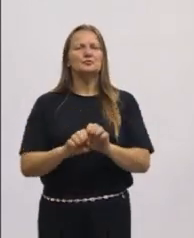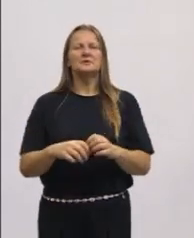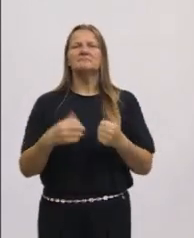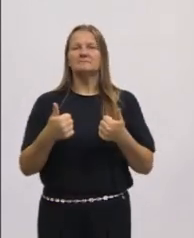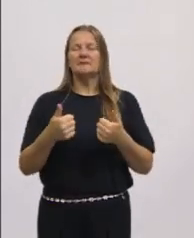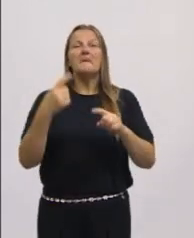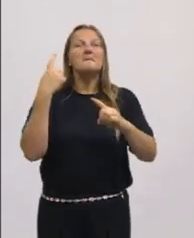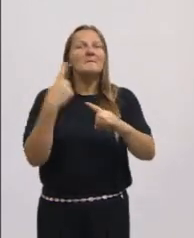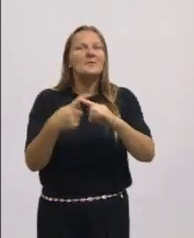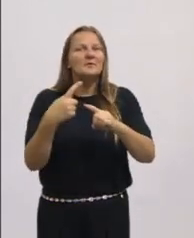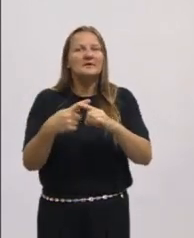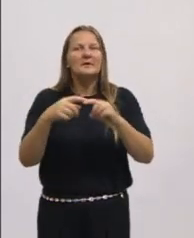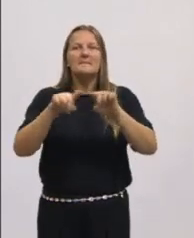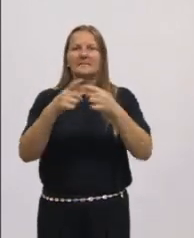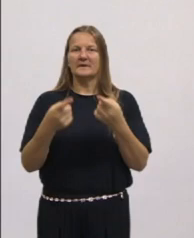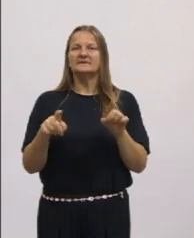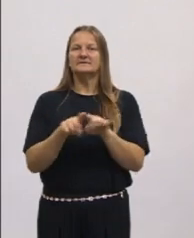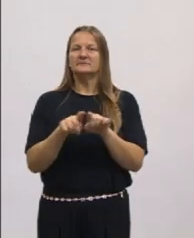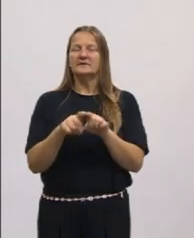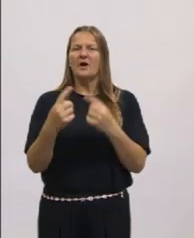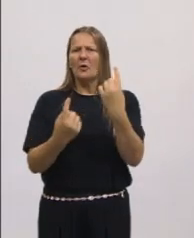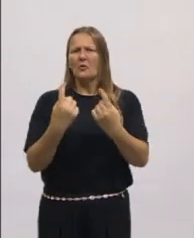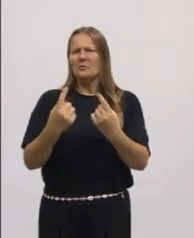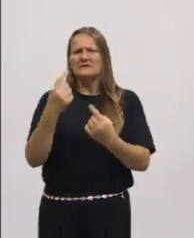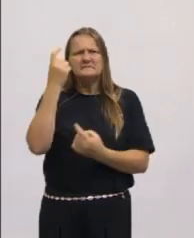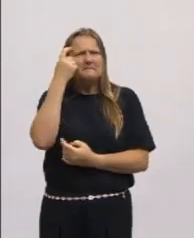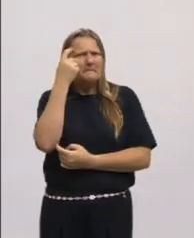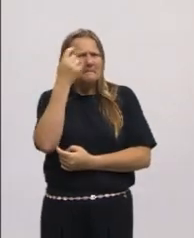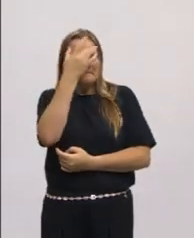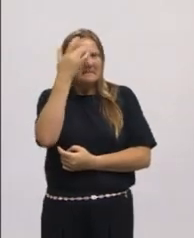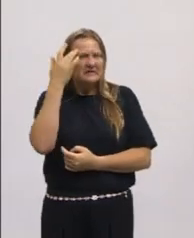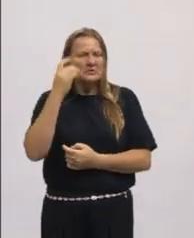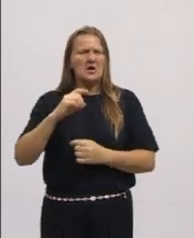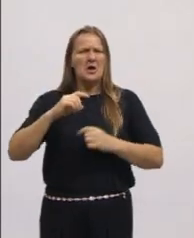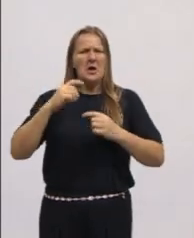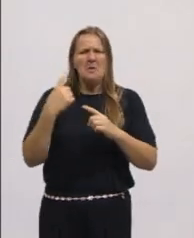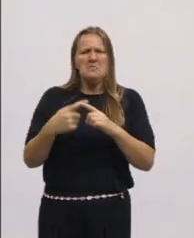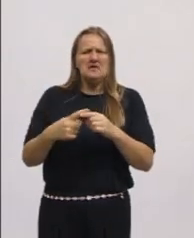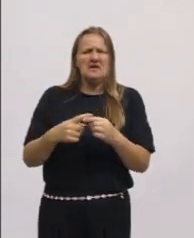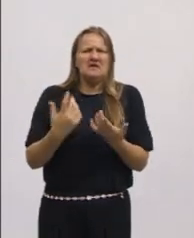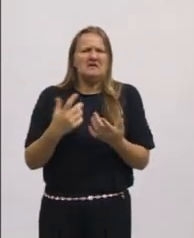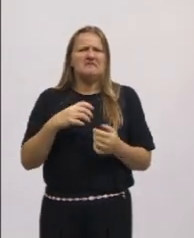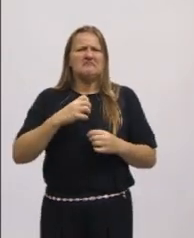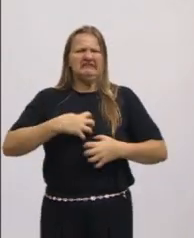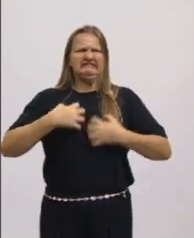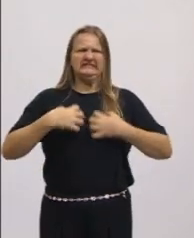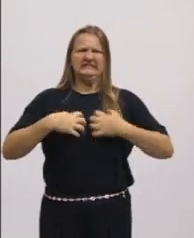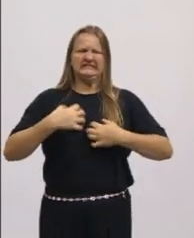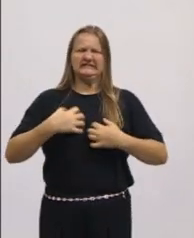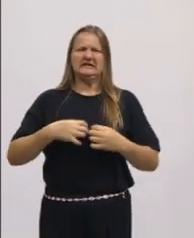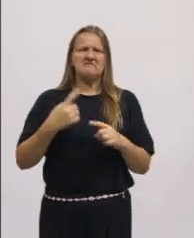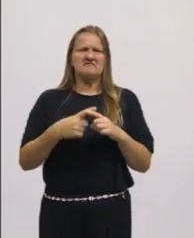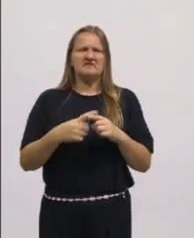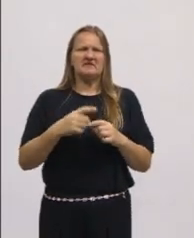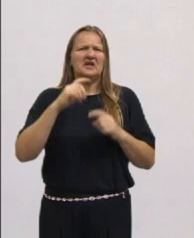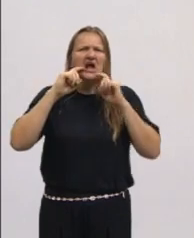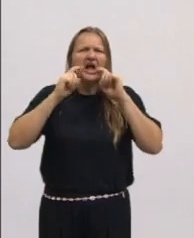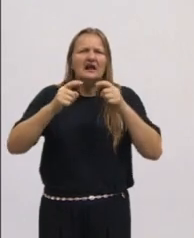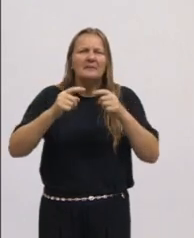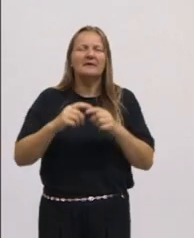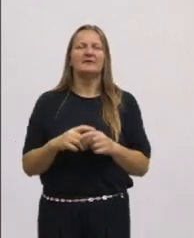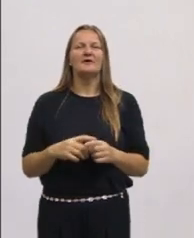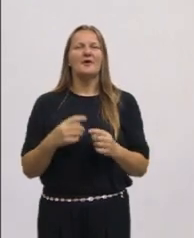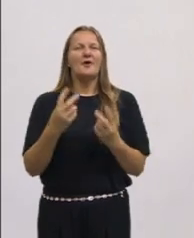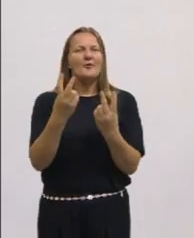porque mas também tiveram pessoas que ficaram um pouco ind né que foram Ah por que caiu isso porque caiu aquilo então se tu tem essas